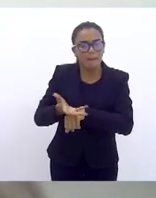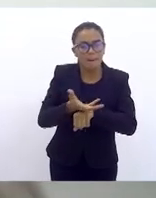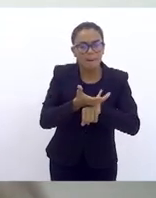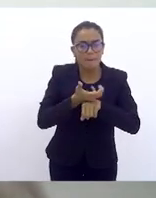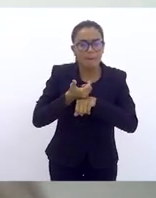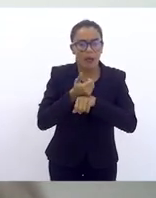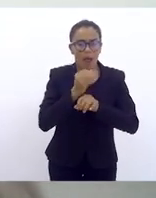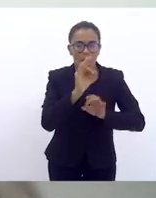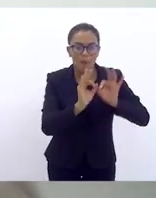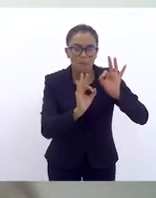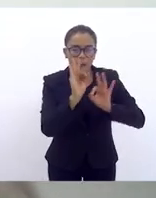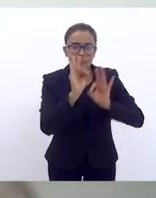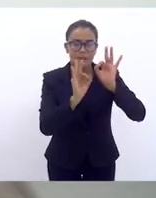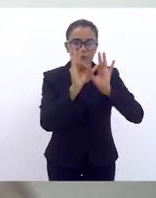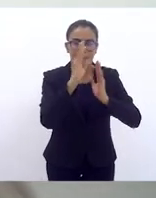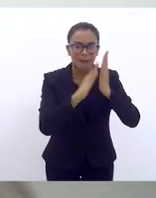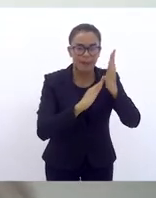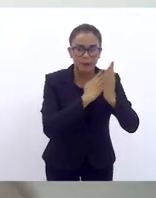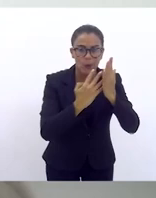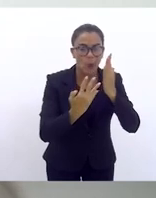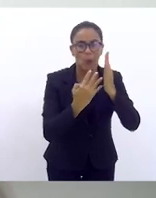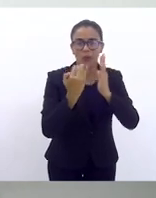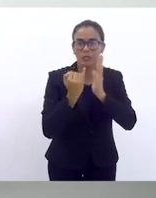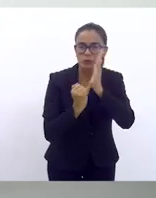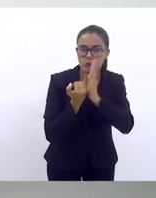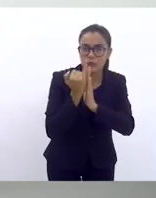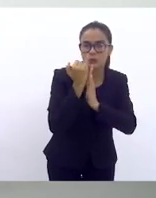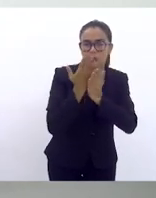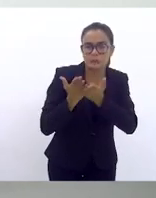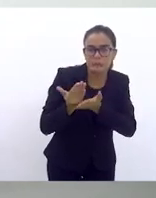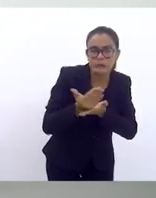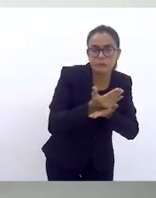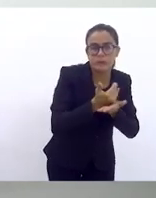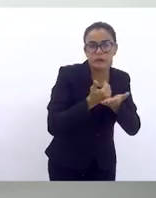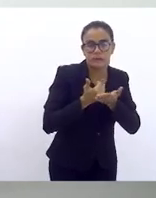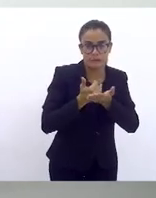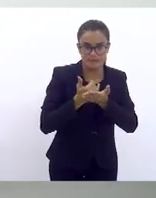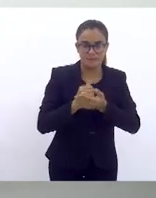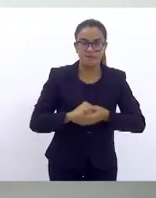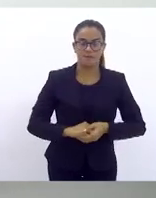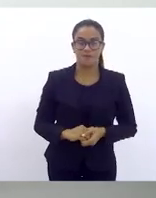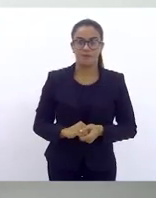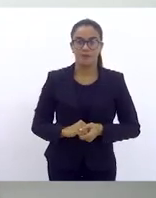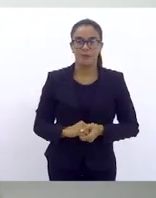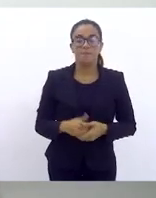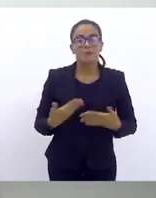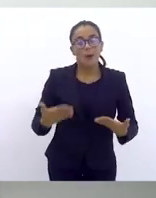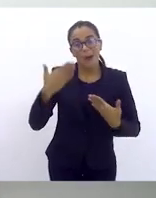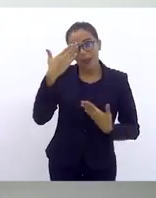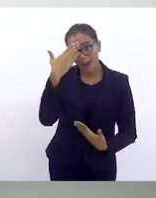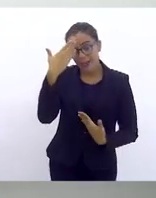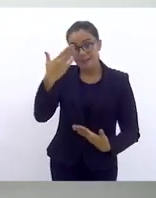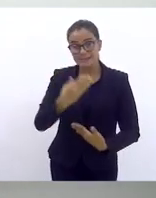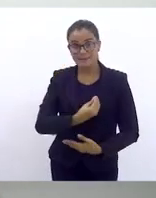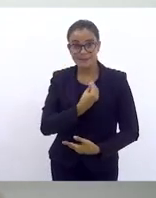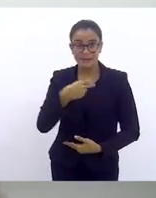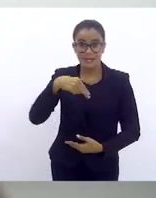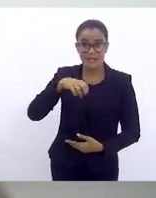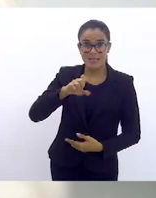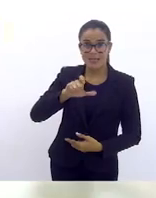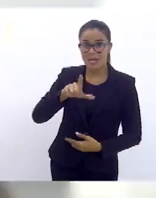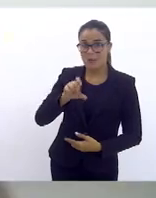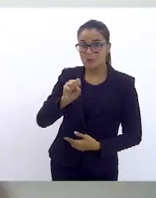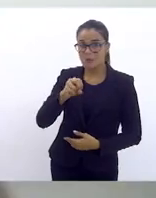de planejamento do Estado o plano estratégico Então eu queria registrar agradecer a presença do Nelson da